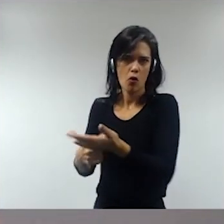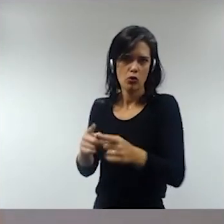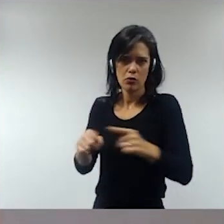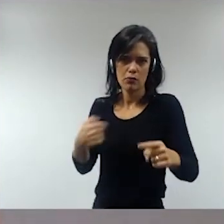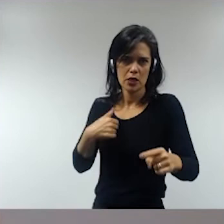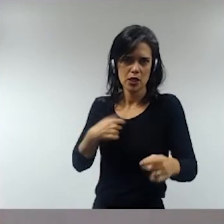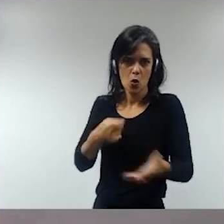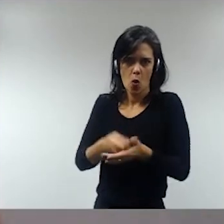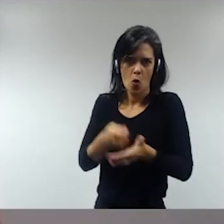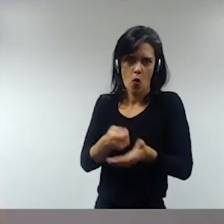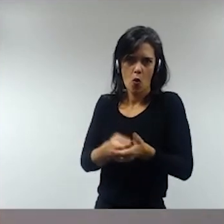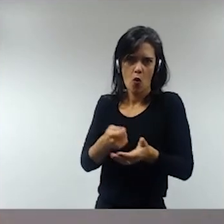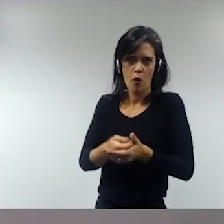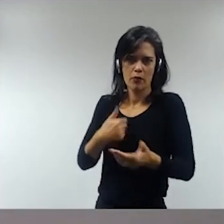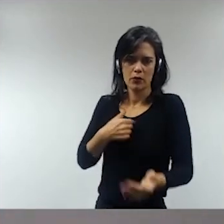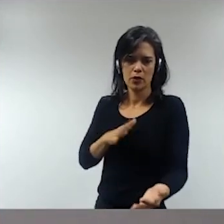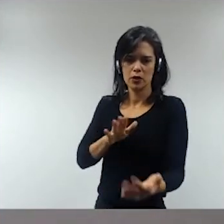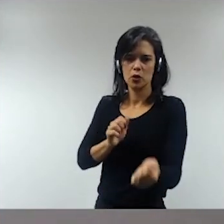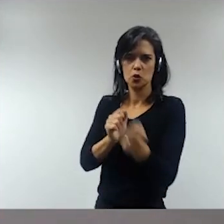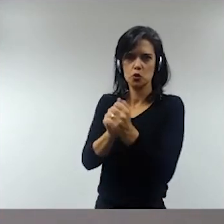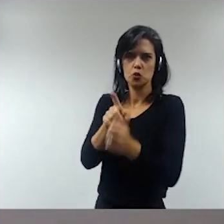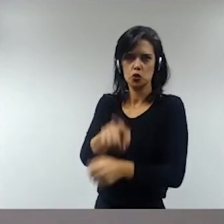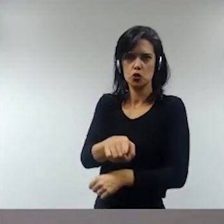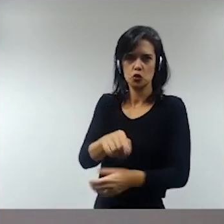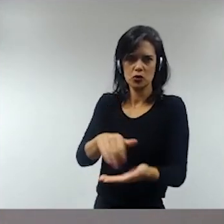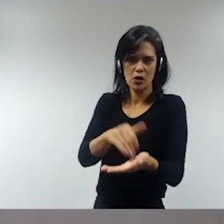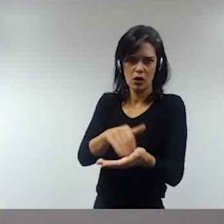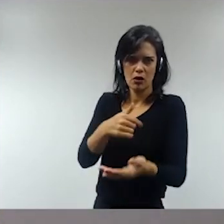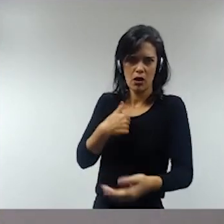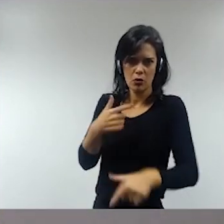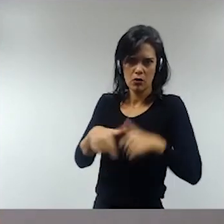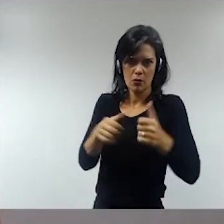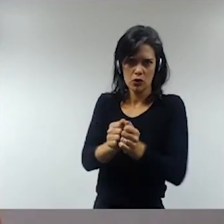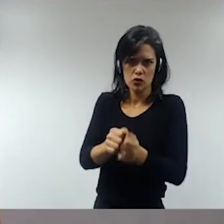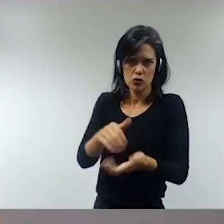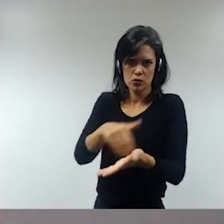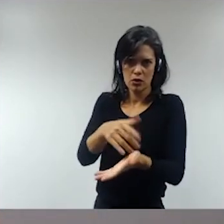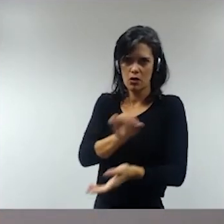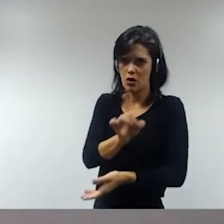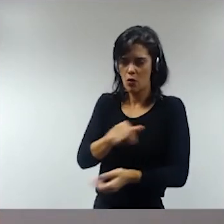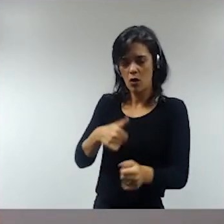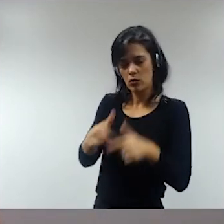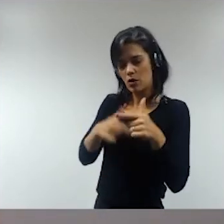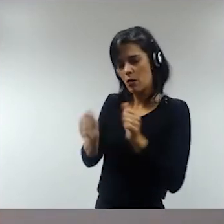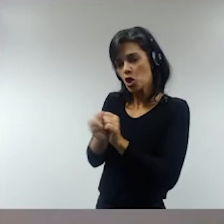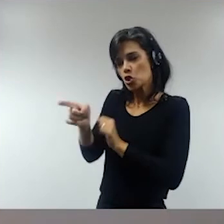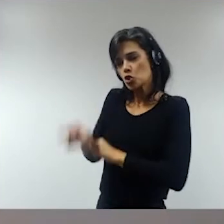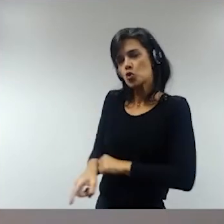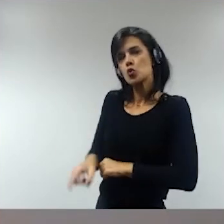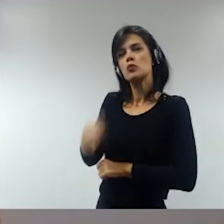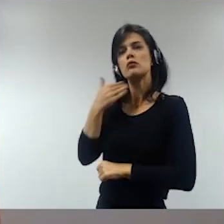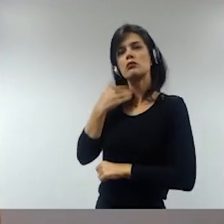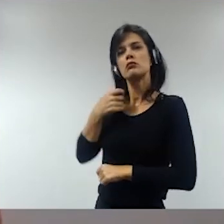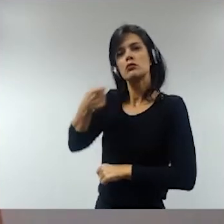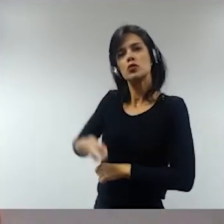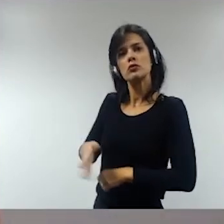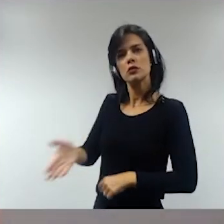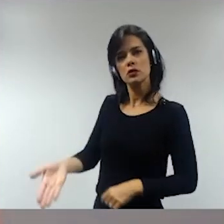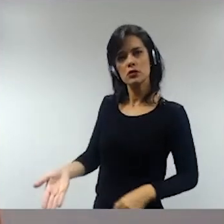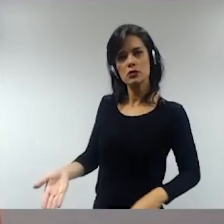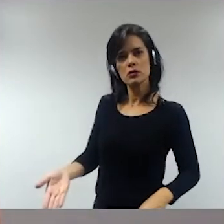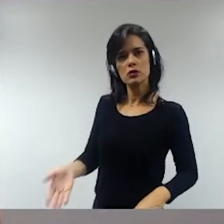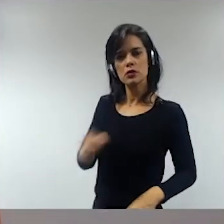sou obrigada a despachar virtualmente com um secretário. A gente tem, numa perspectiva